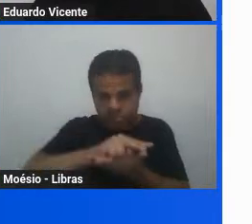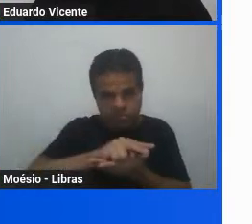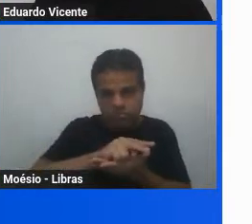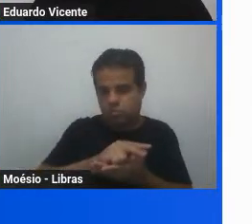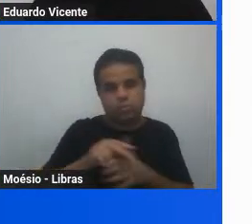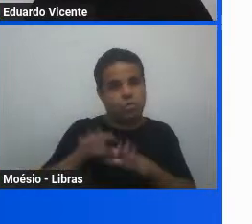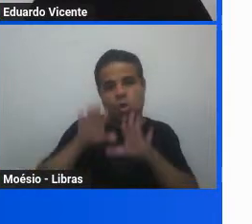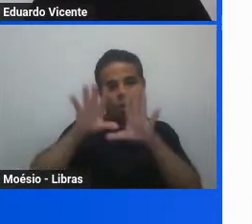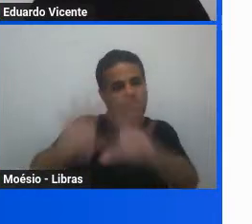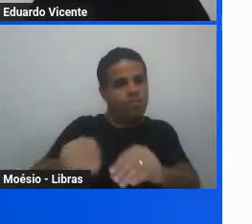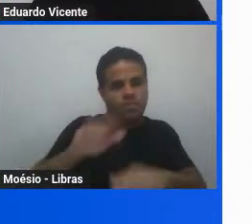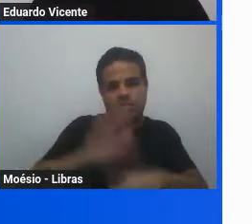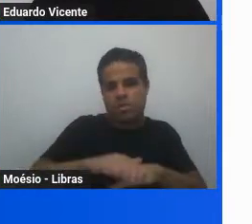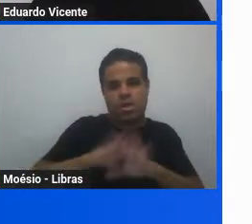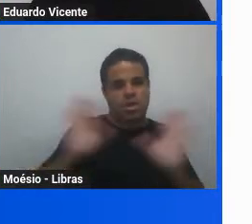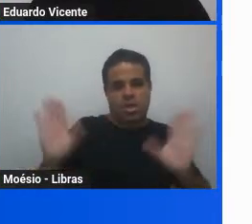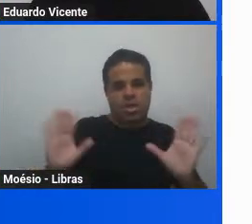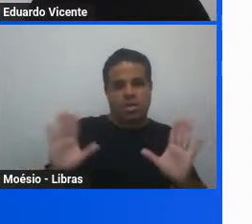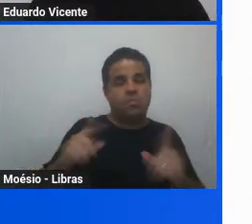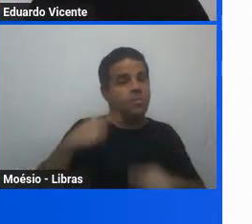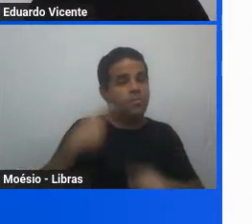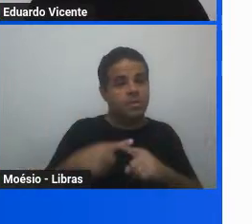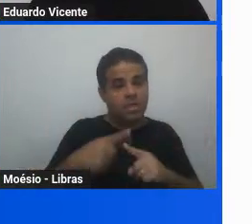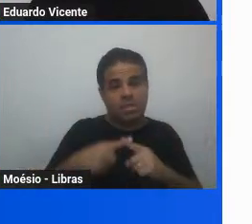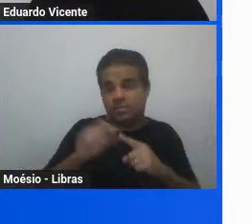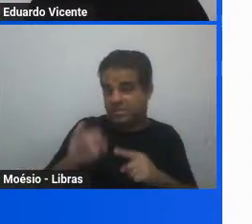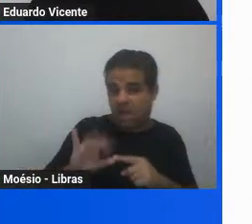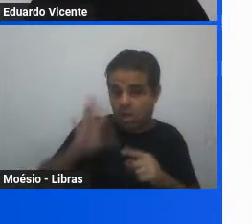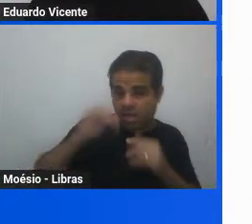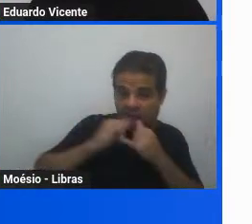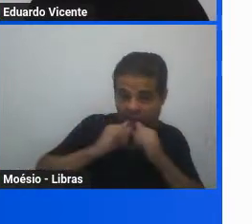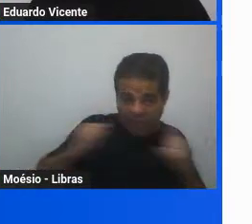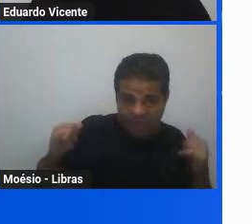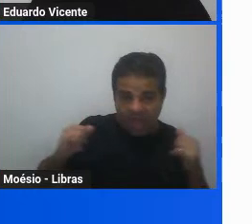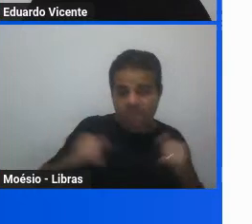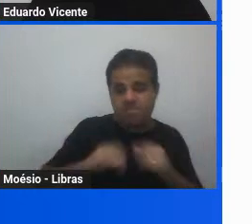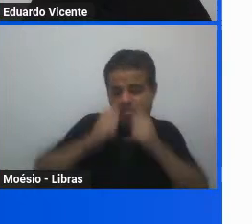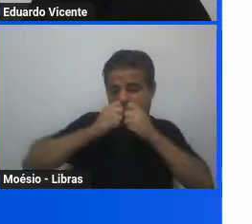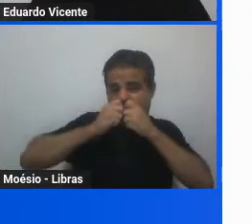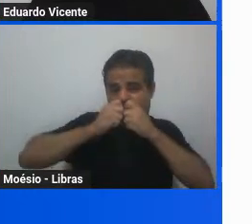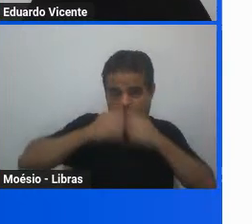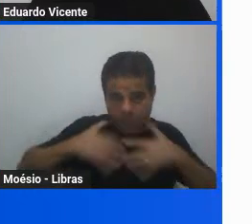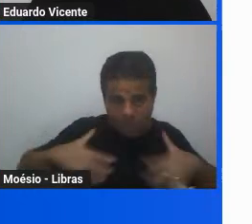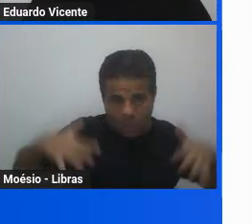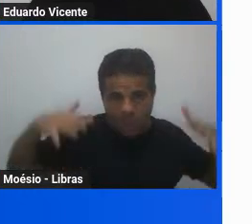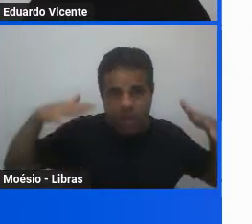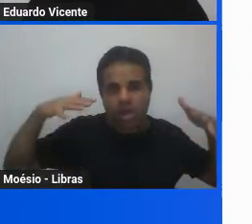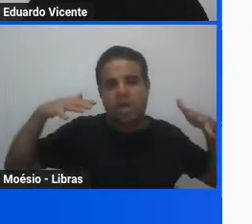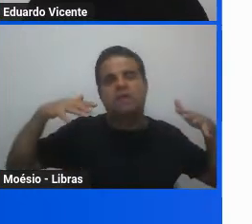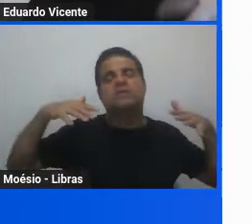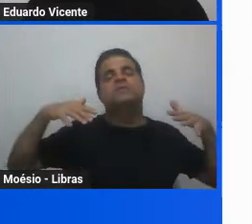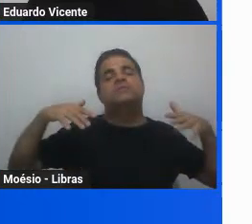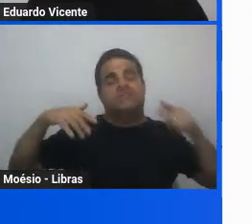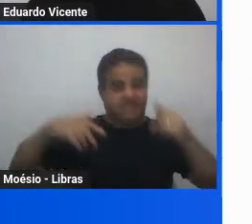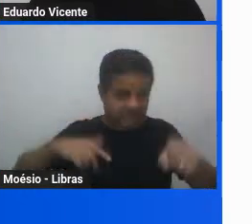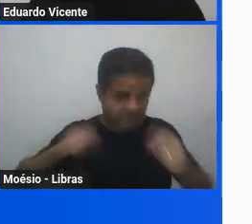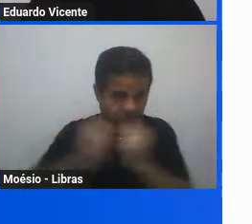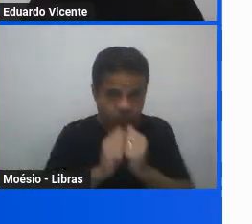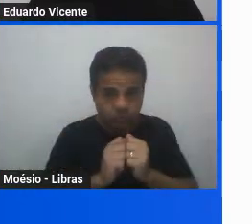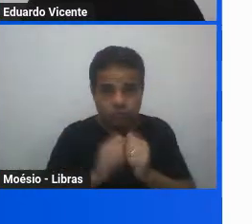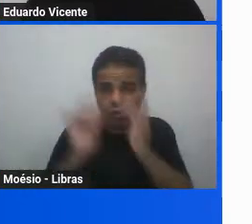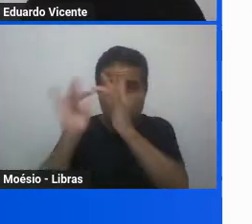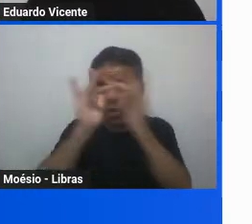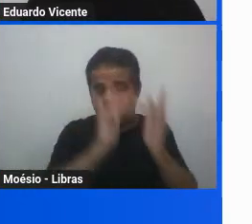mais as mãos na vítima. Porque caso o choque seja descarregado, liberado, se você estiver em contato